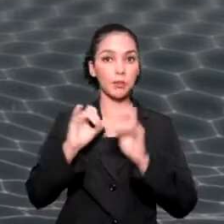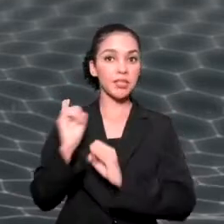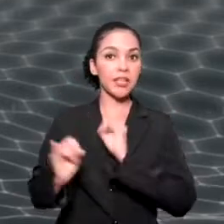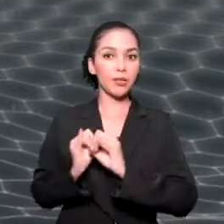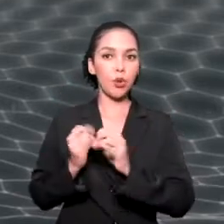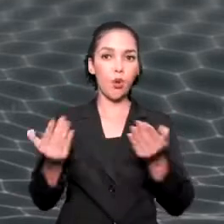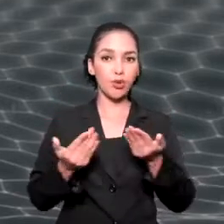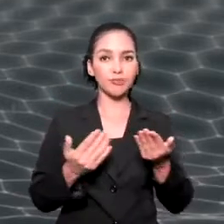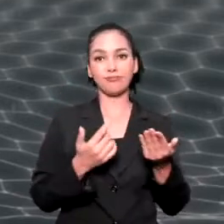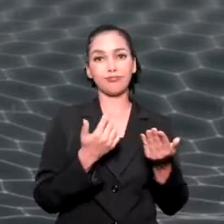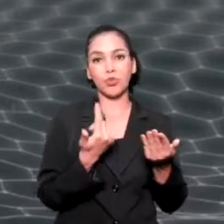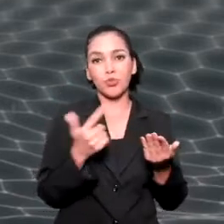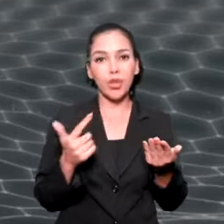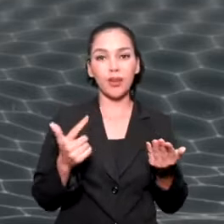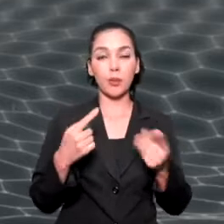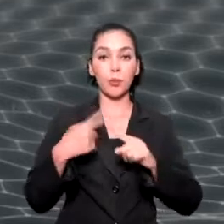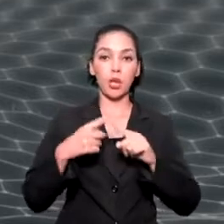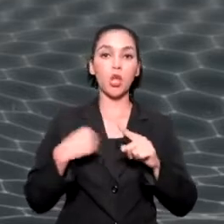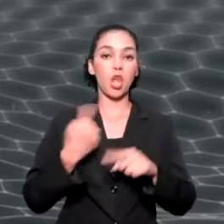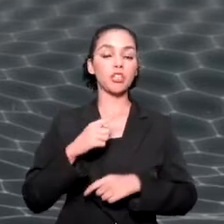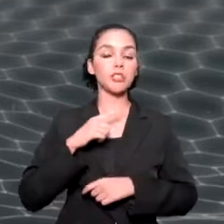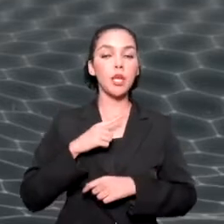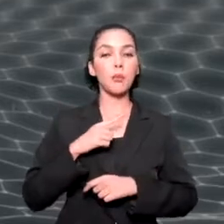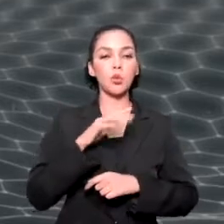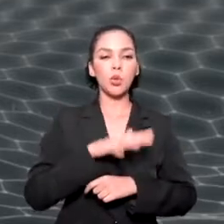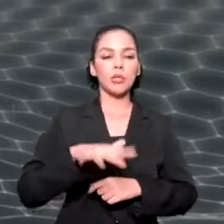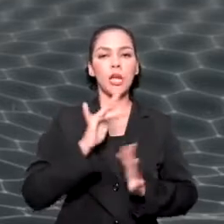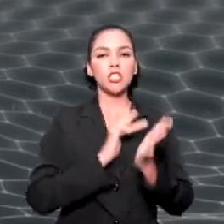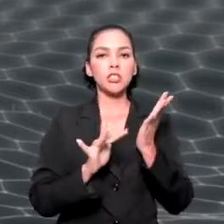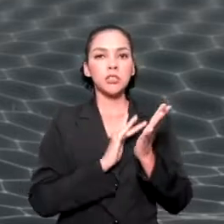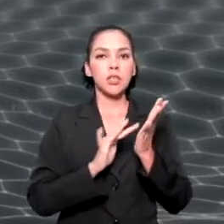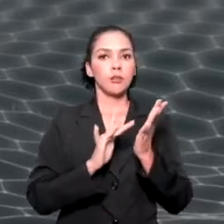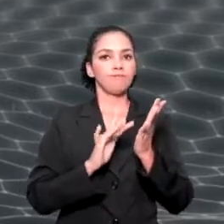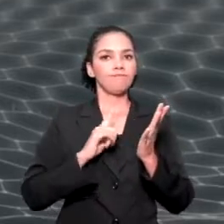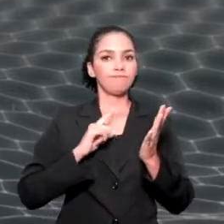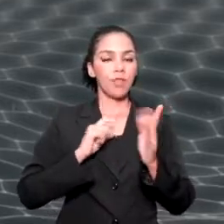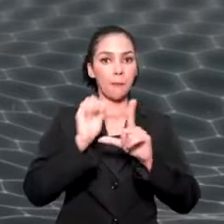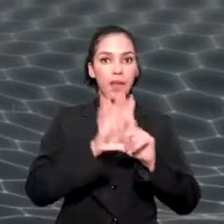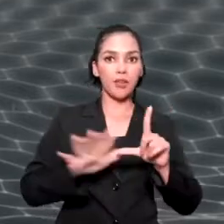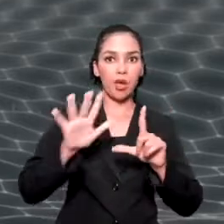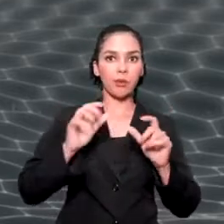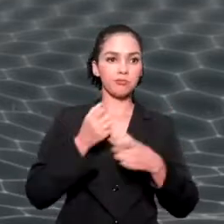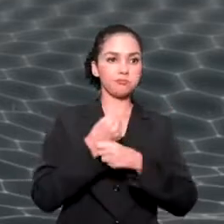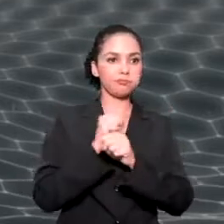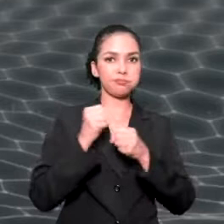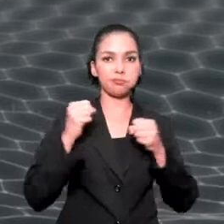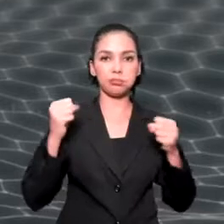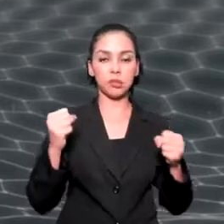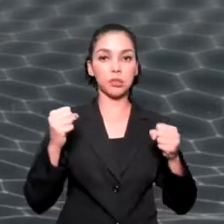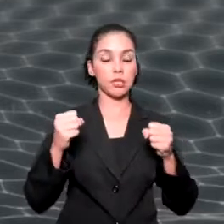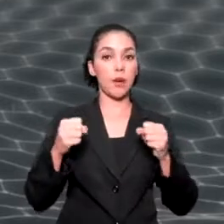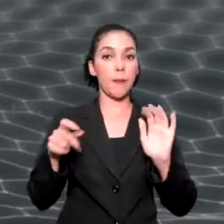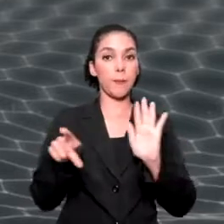internet, uma visão que hoje não mais se sustenta. Uma vez que temos um cenário digital tomado por grandes